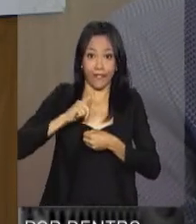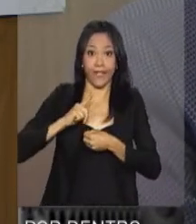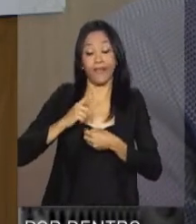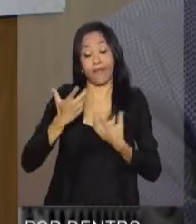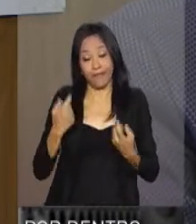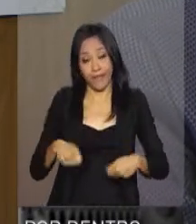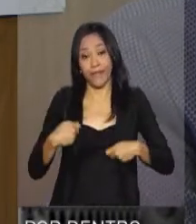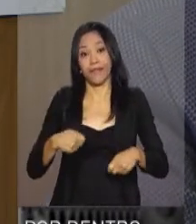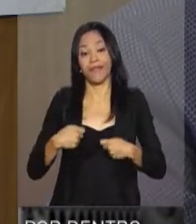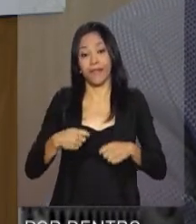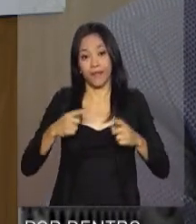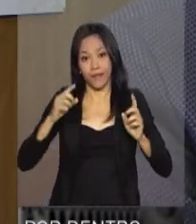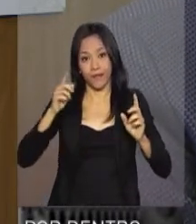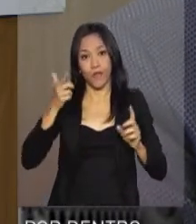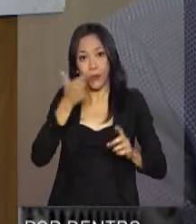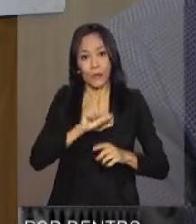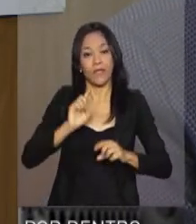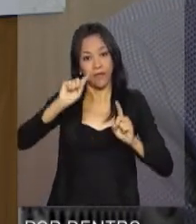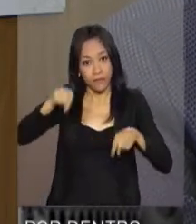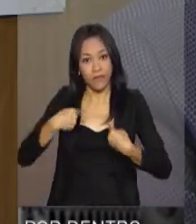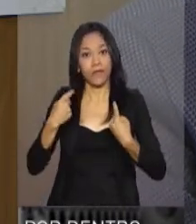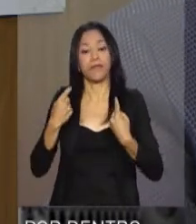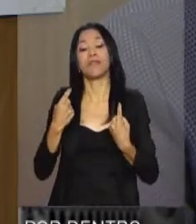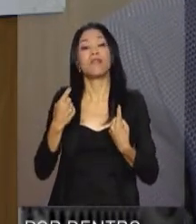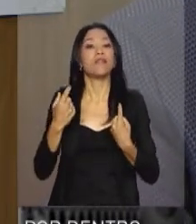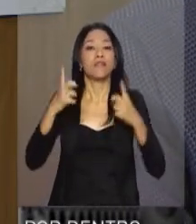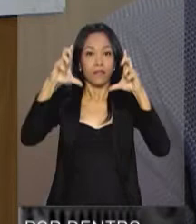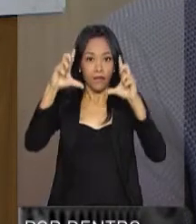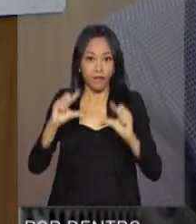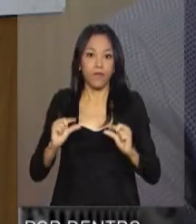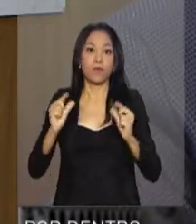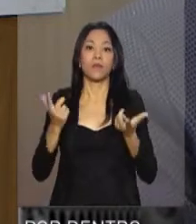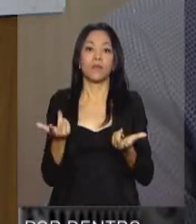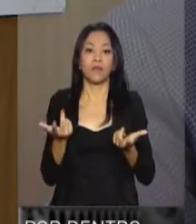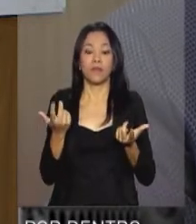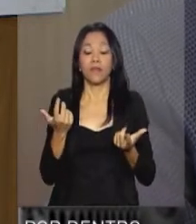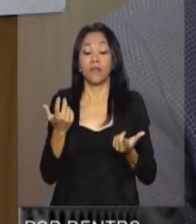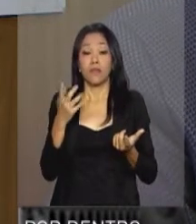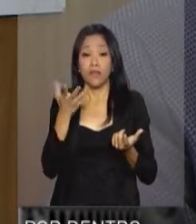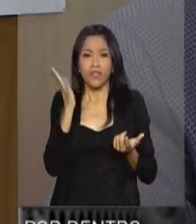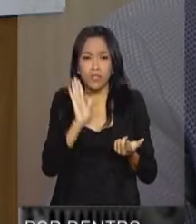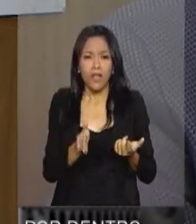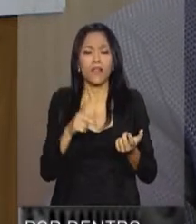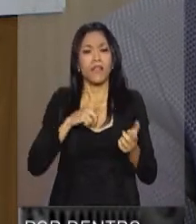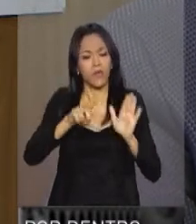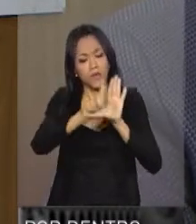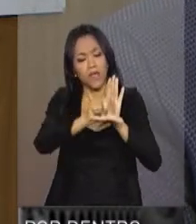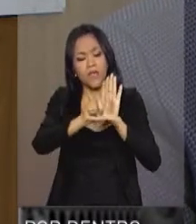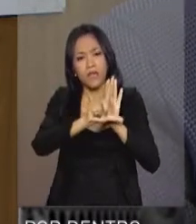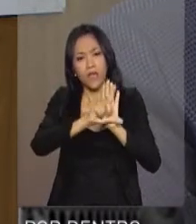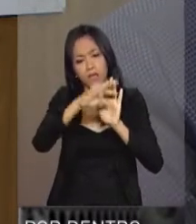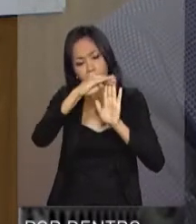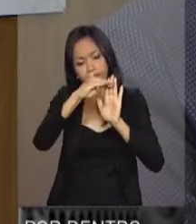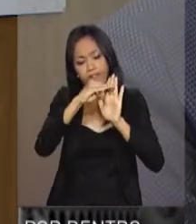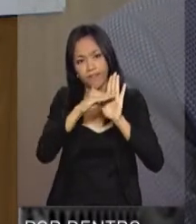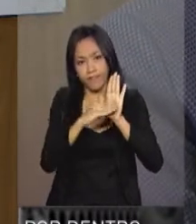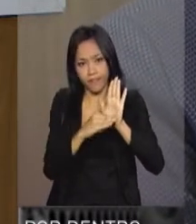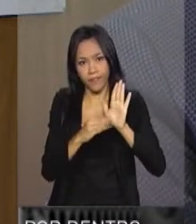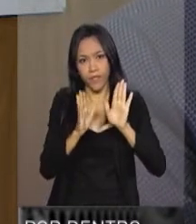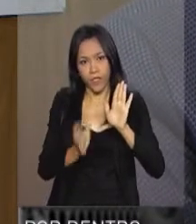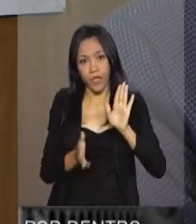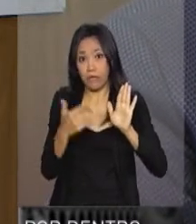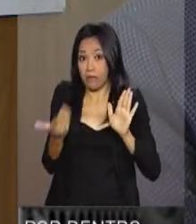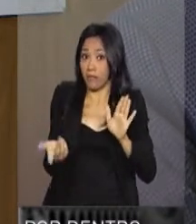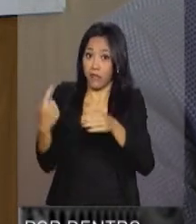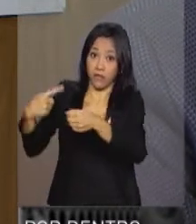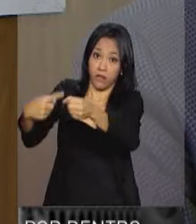iremos propor as medidas legislativas conforme já falamos aqui para que possamos dar a condição seja da cidade do